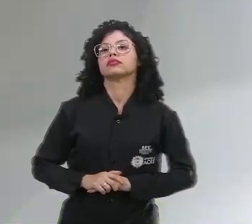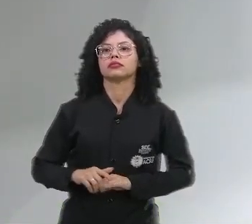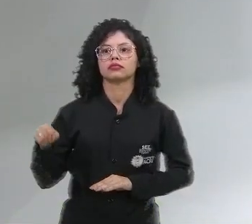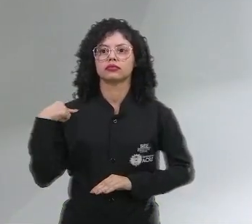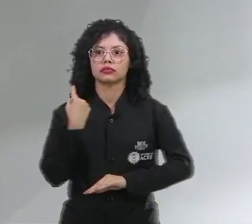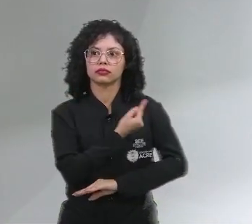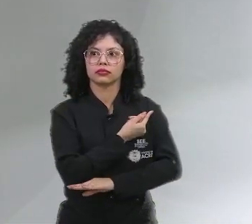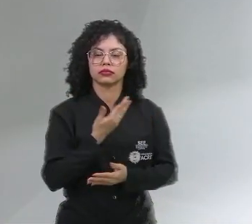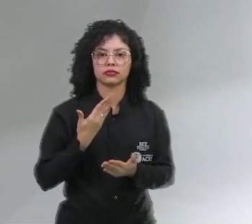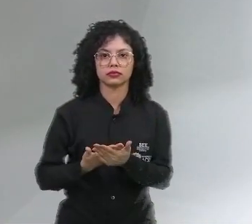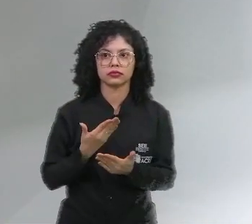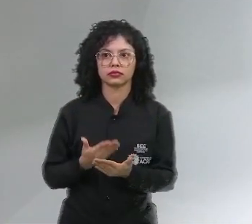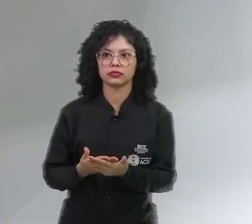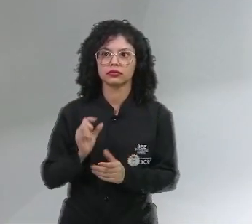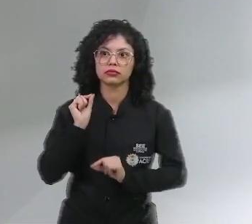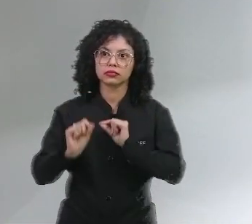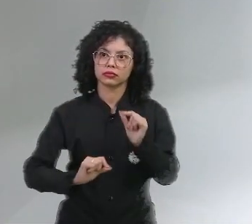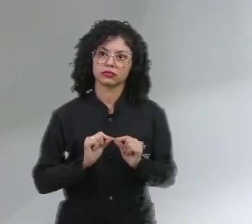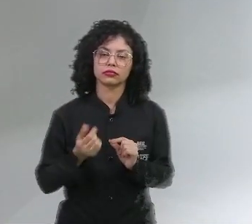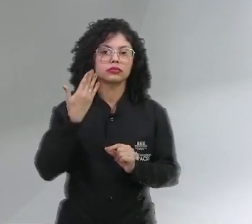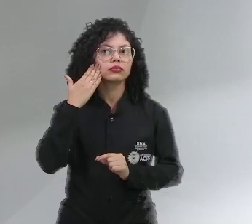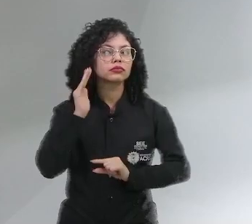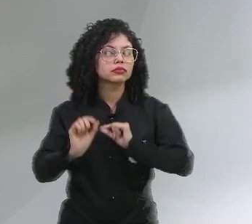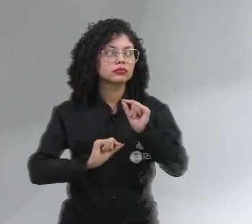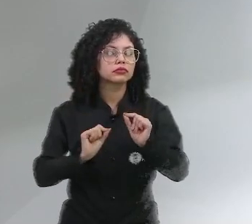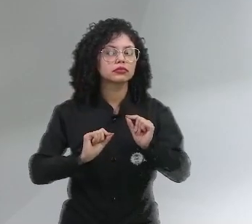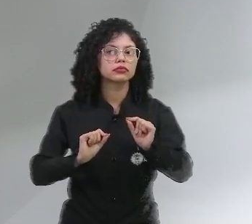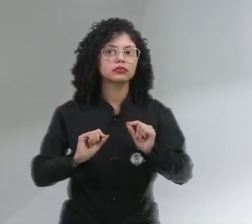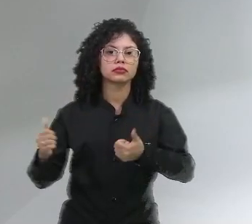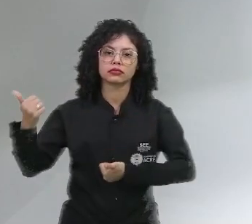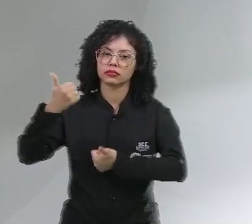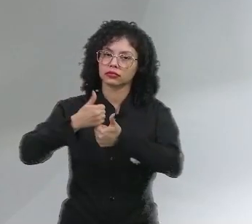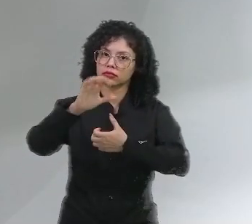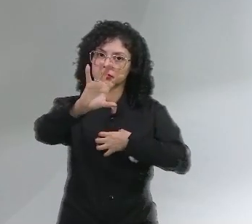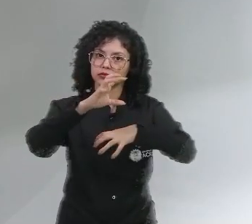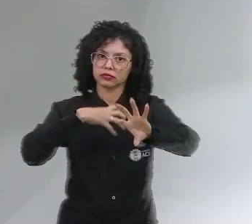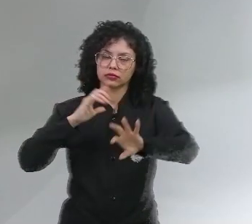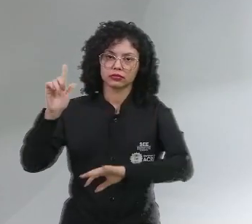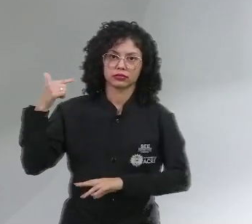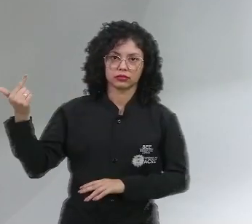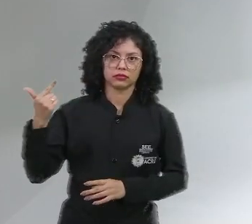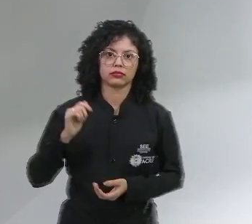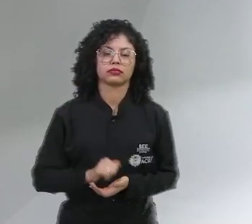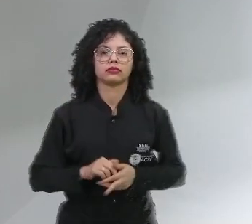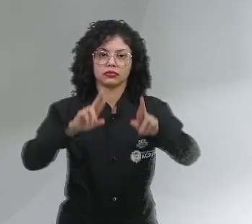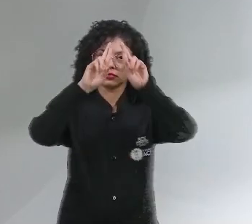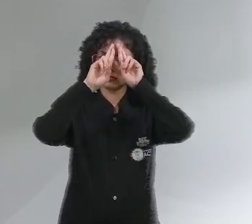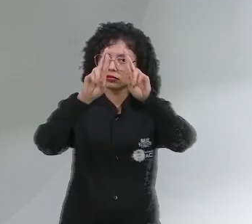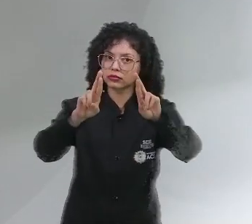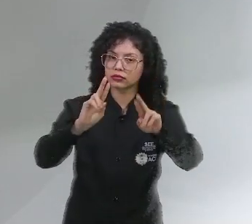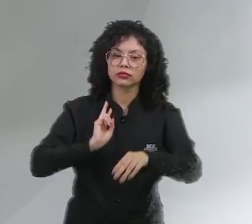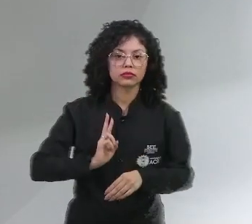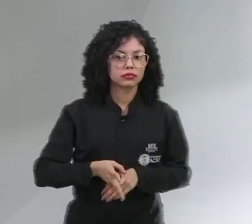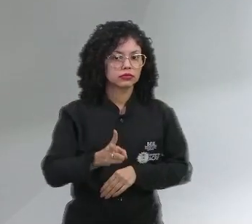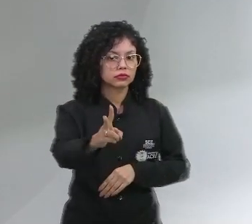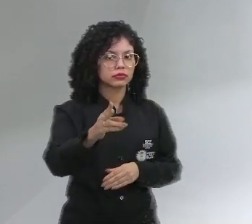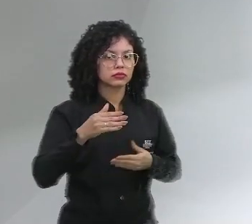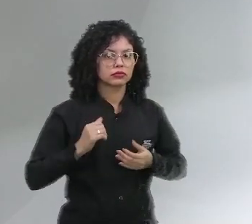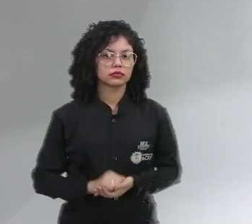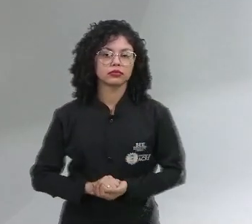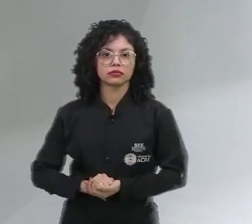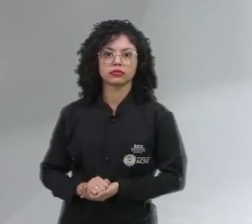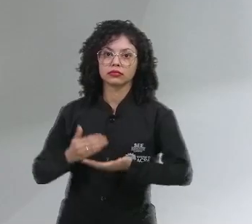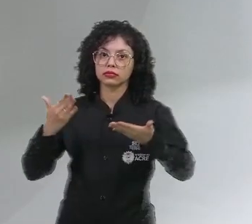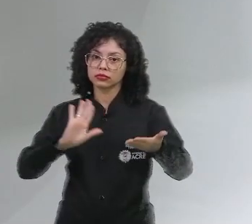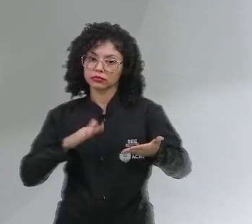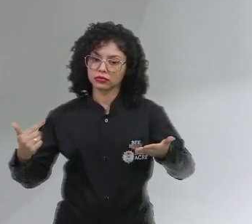Nossa aula consistiu em entender e se colocar no lugar do outro. Respeito mútuo, porque a partir do momento em